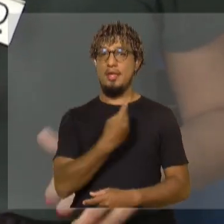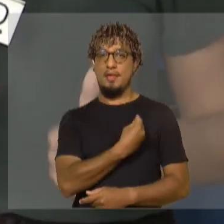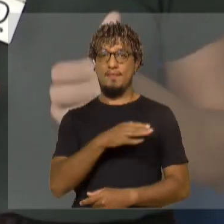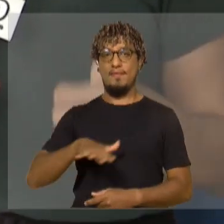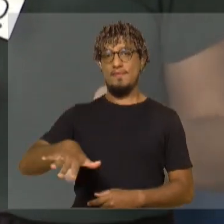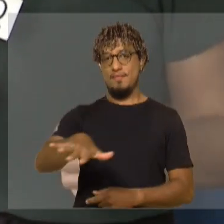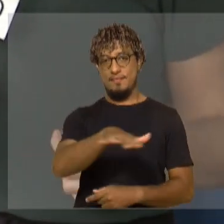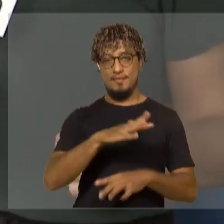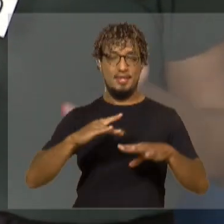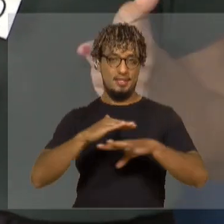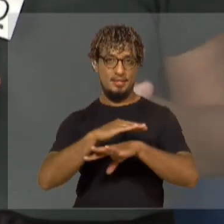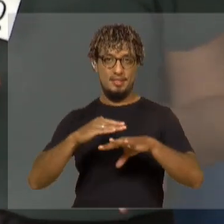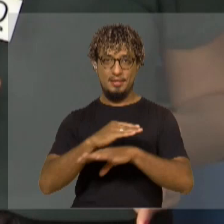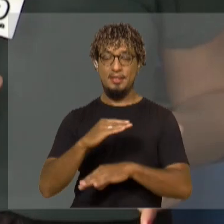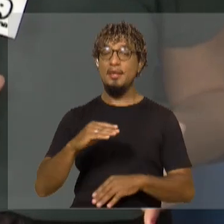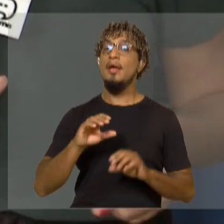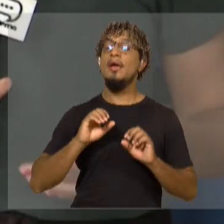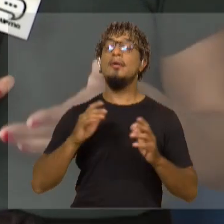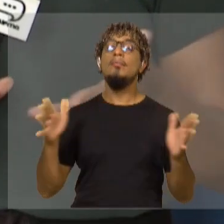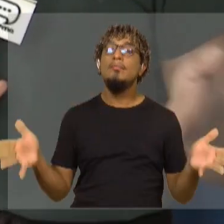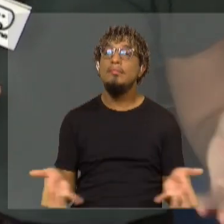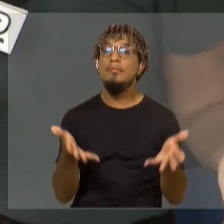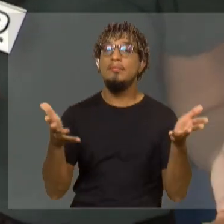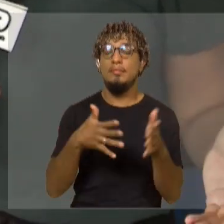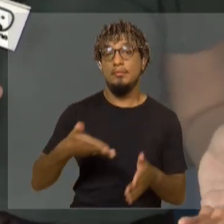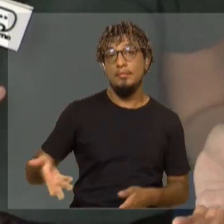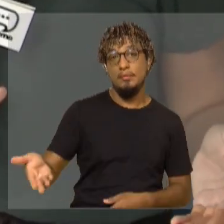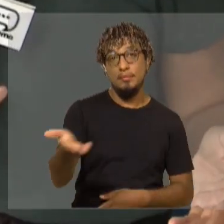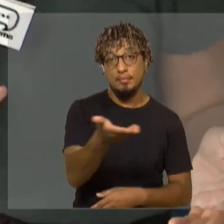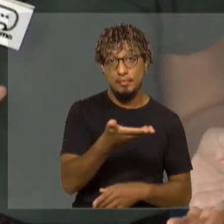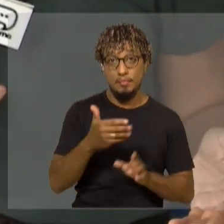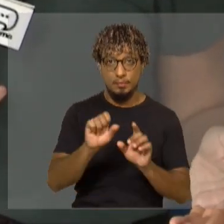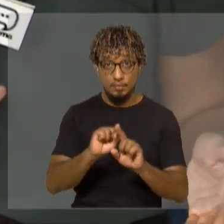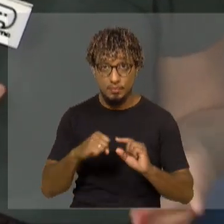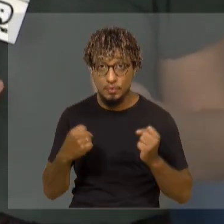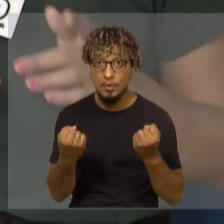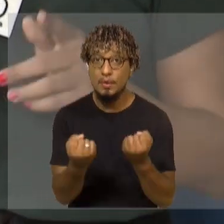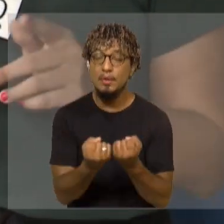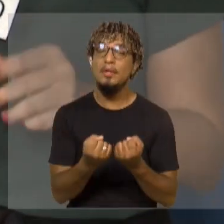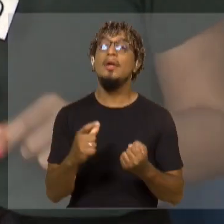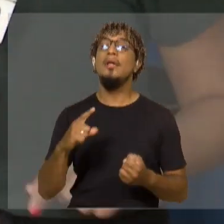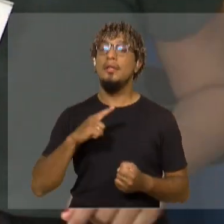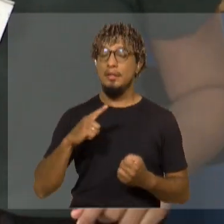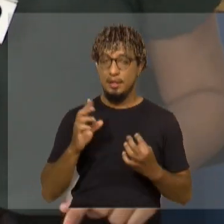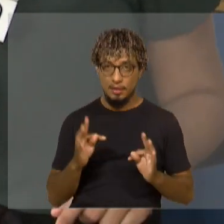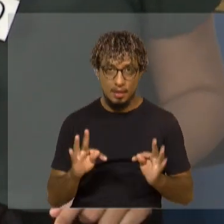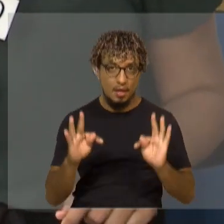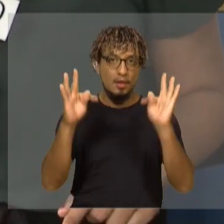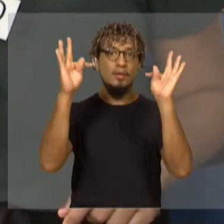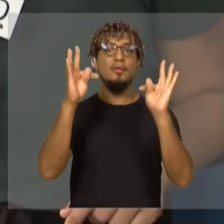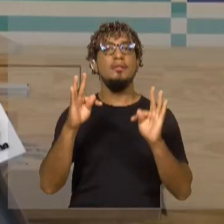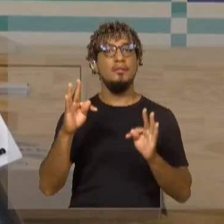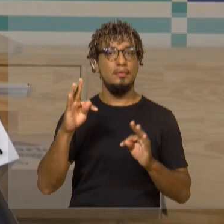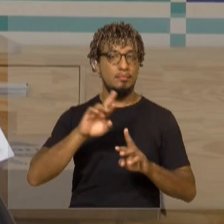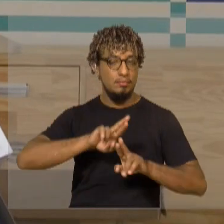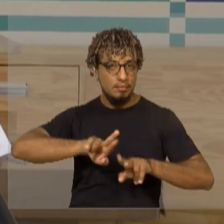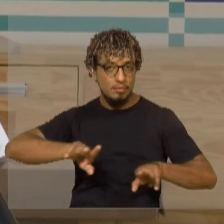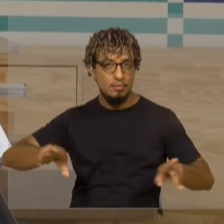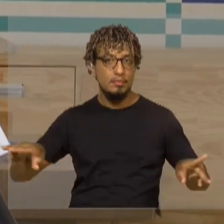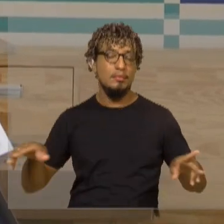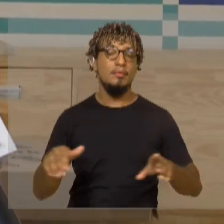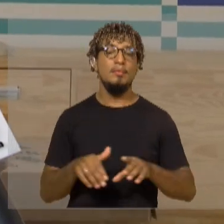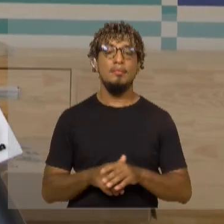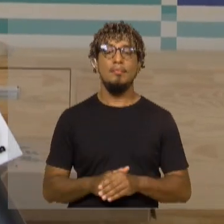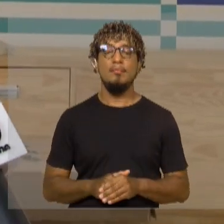e busca incentivar e capacitar a sociedade através de muita tecnologia e inovação. Isso